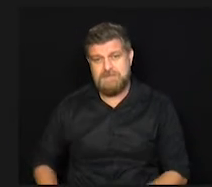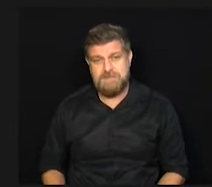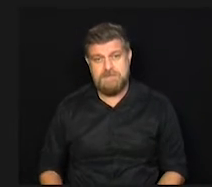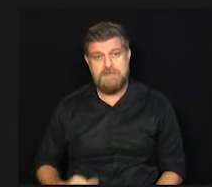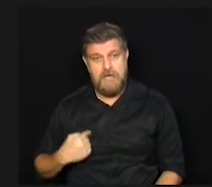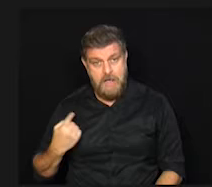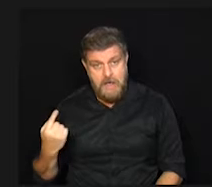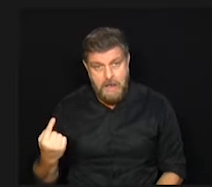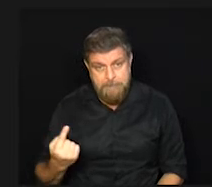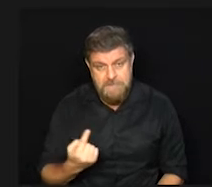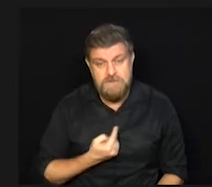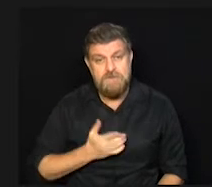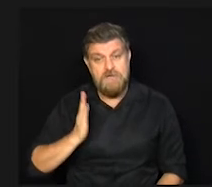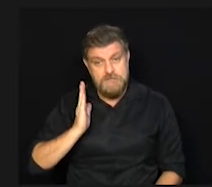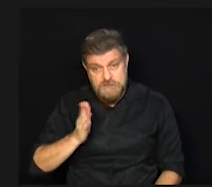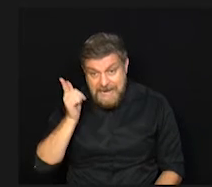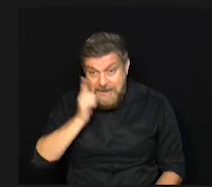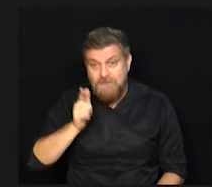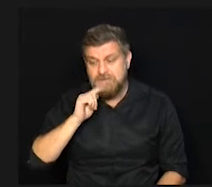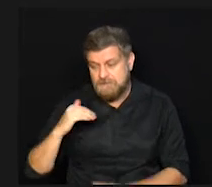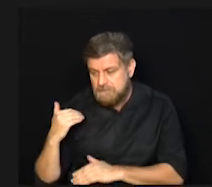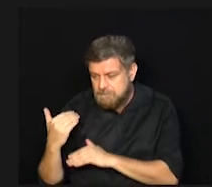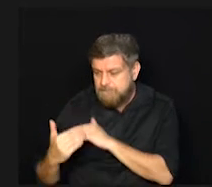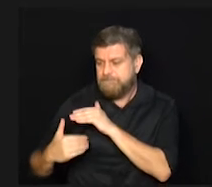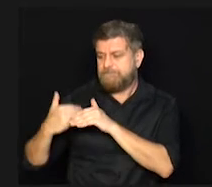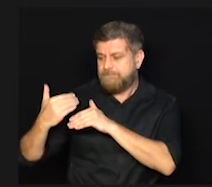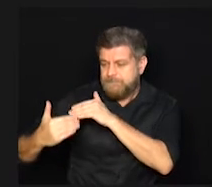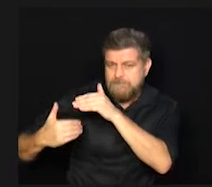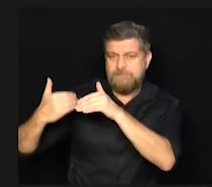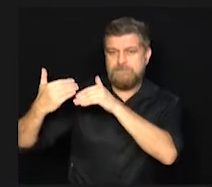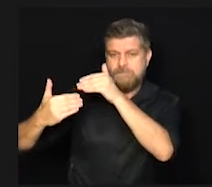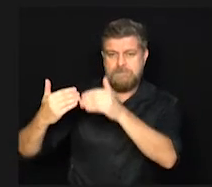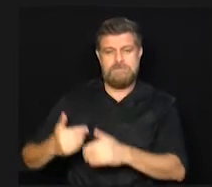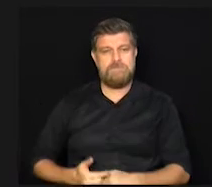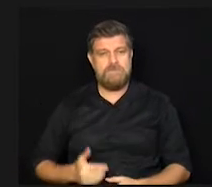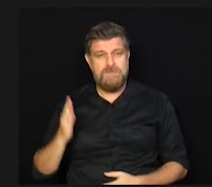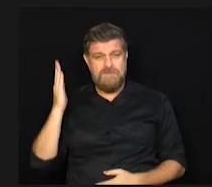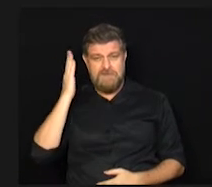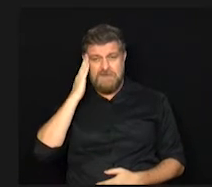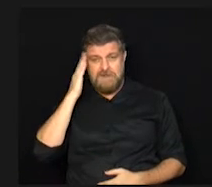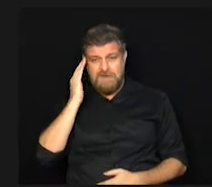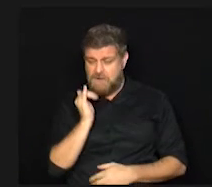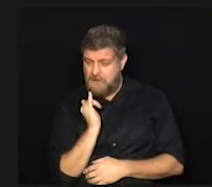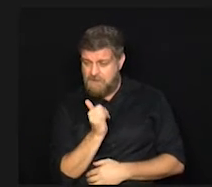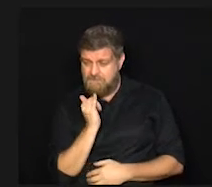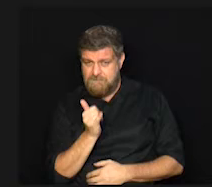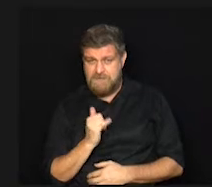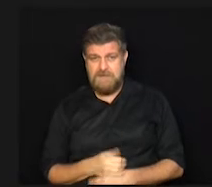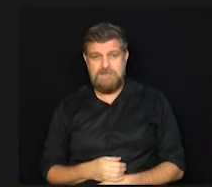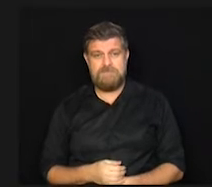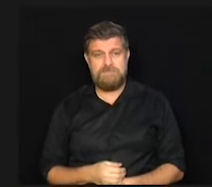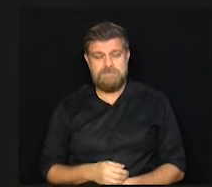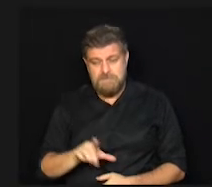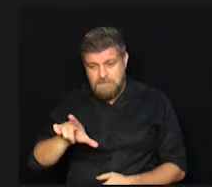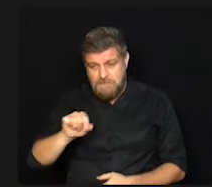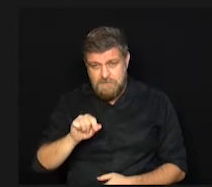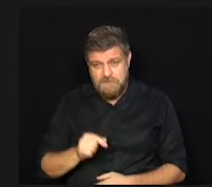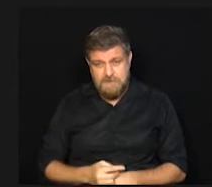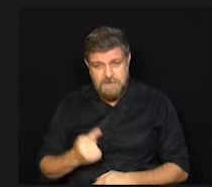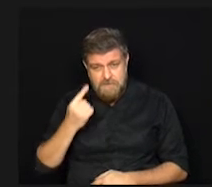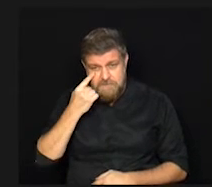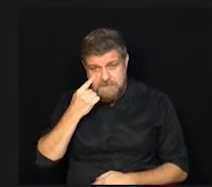está alguns passos à frente. Então, eu sempre falo que eu prefiro olhar para o que vem